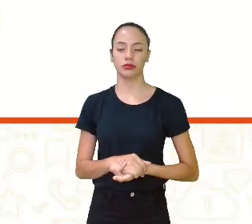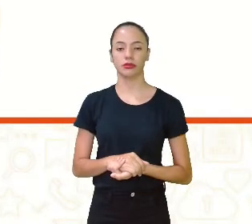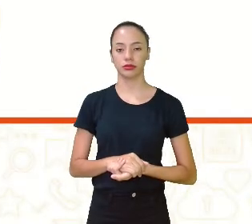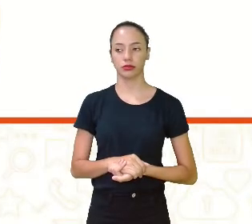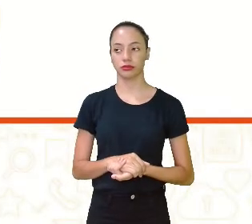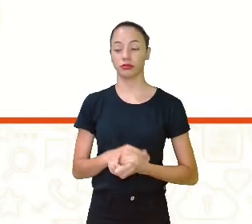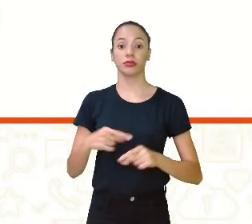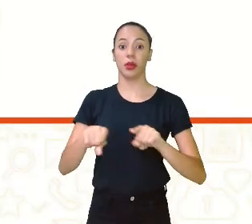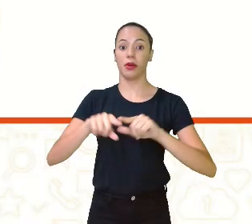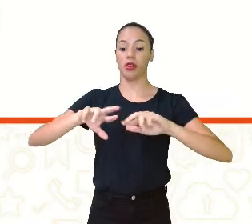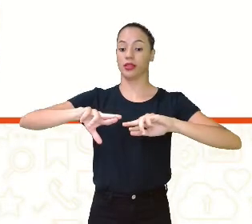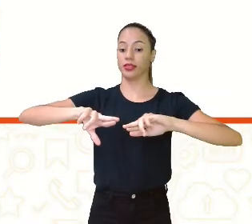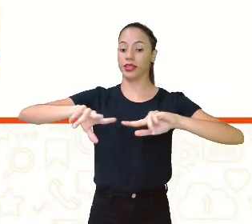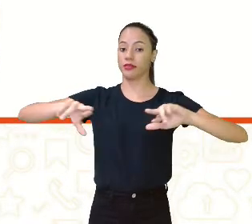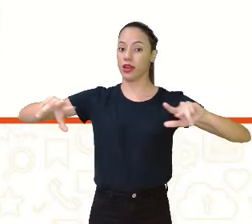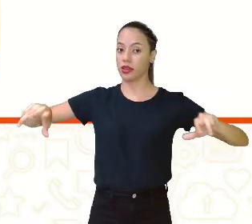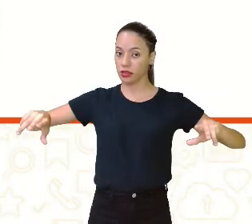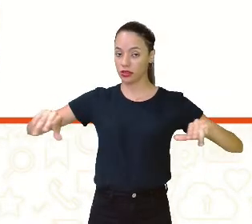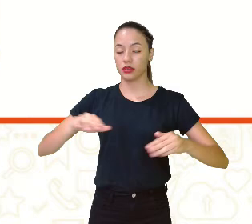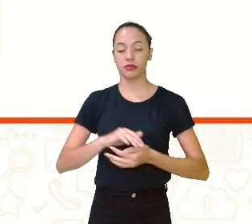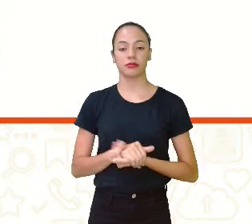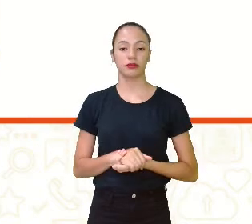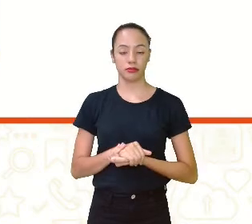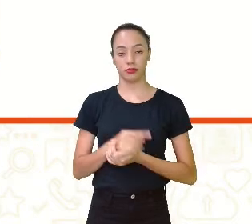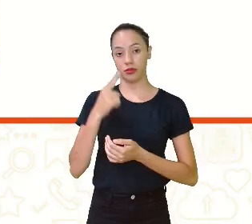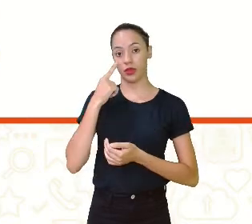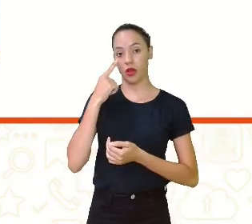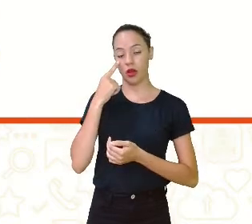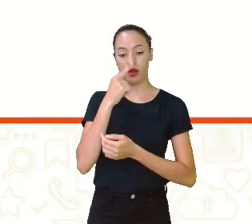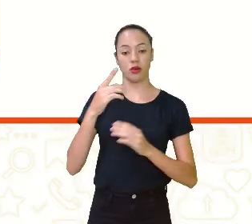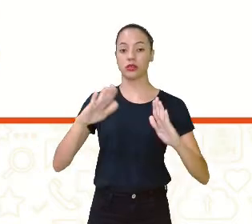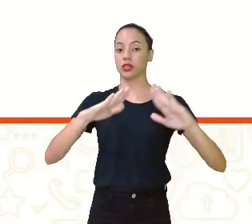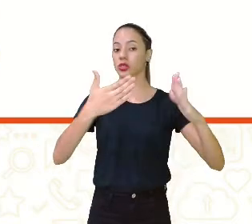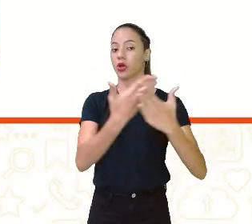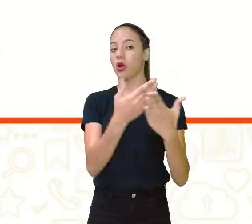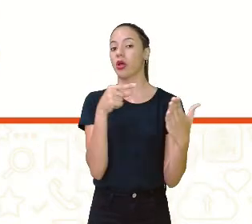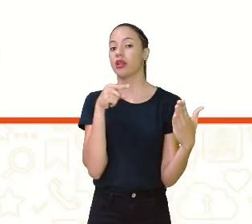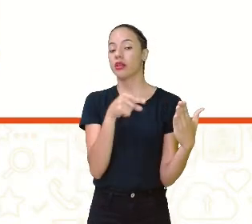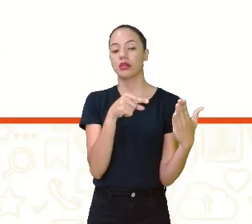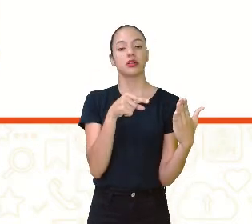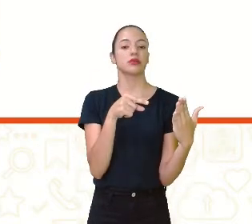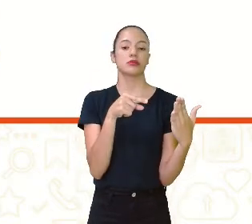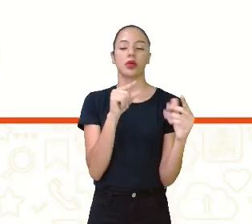E a diversidade. Precisamos entender que a escola é